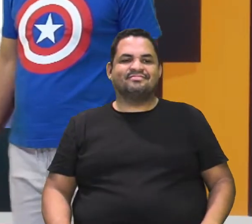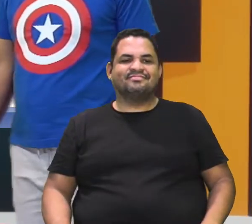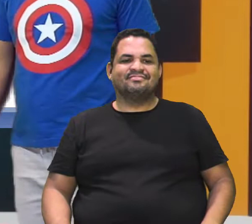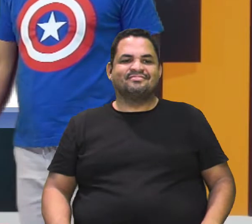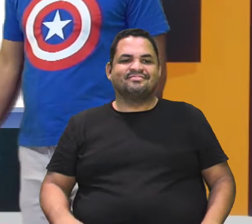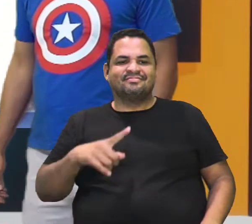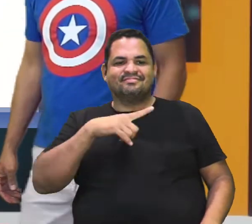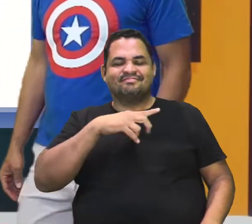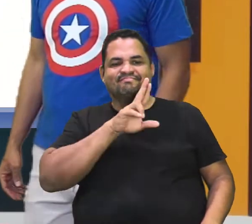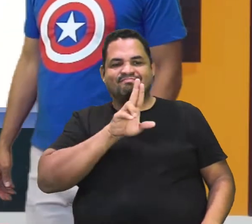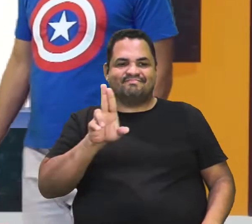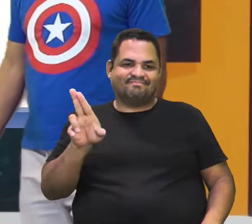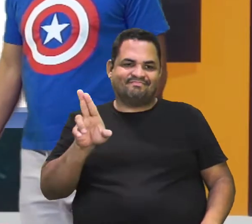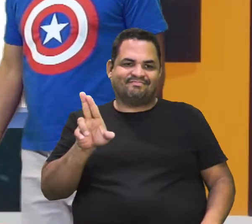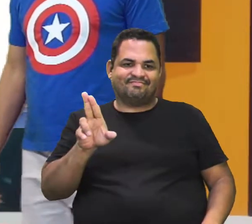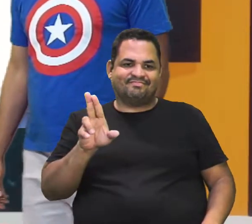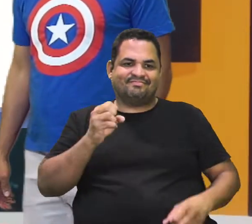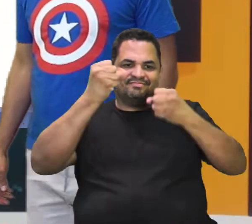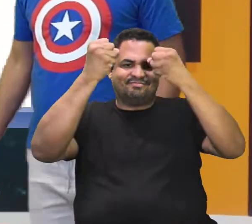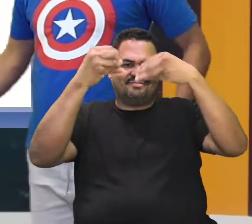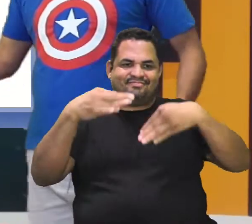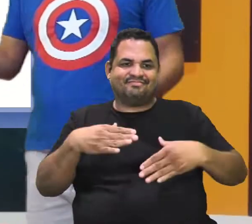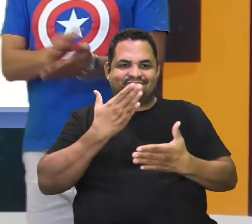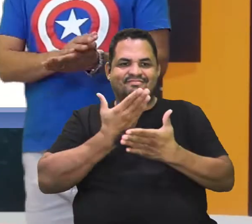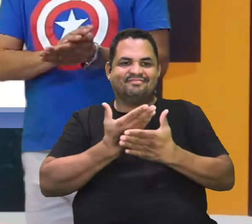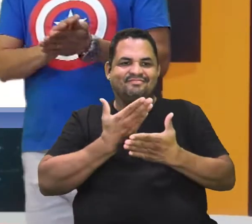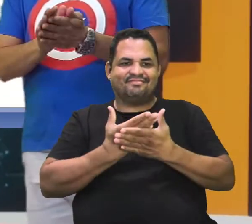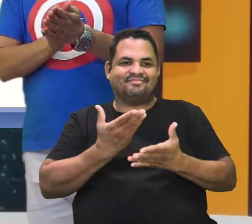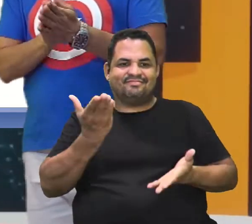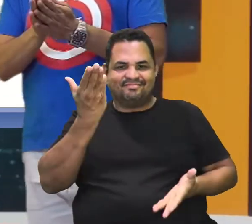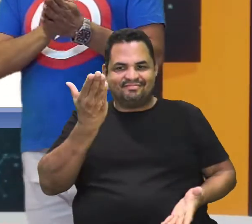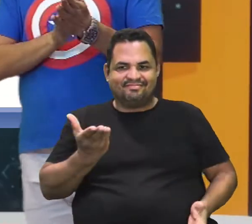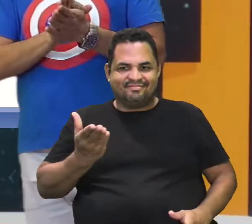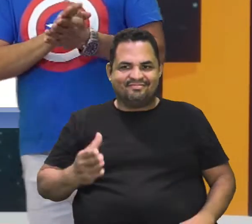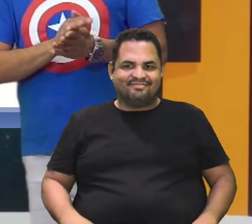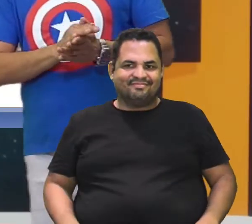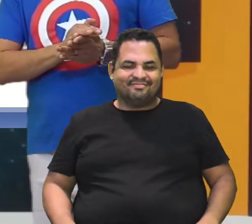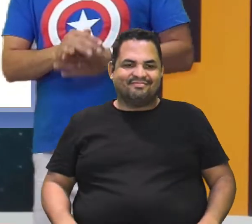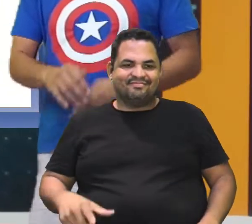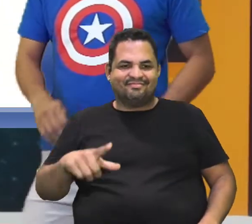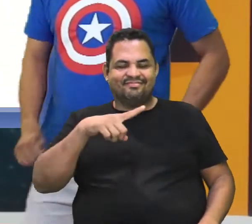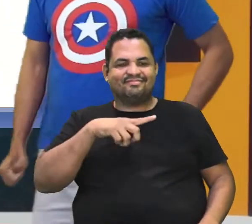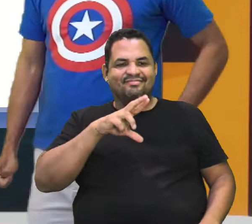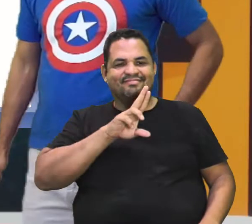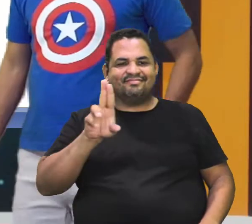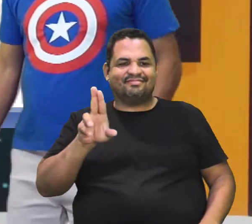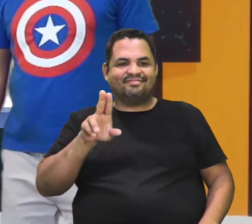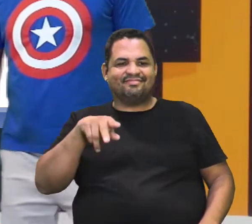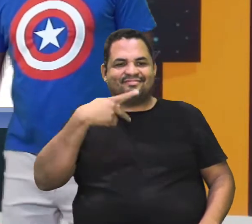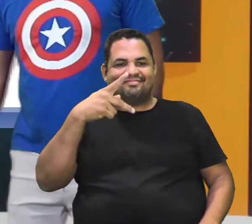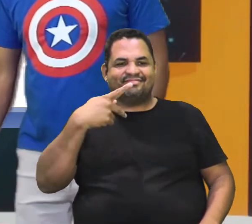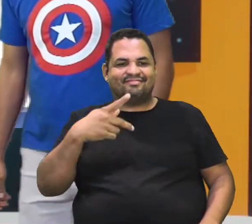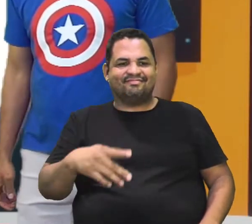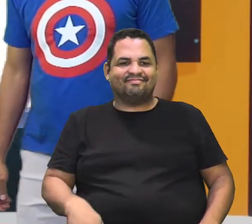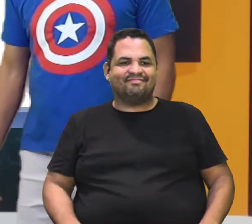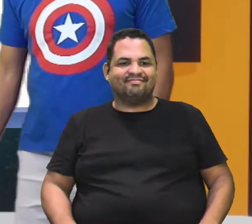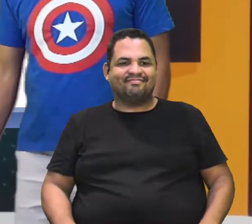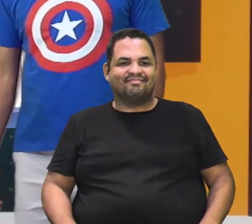circunferência. Isso aí tem um nome. E a gente vai explicar na aula de hoje. Olha aí, isso tem um nome. Vamos já falar um nomezinho